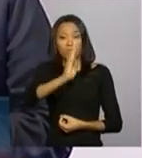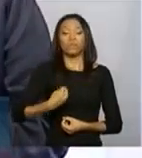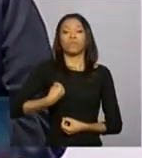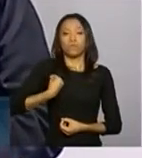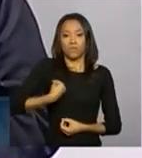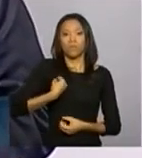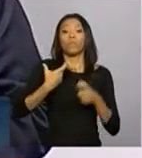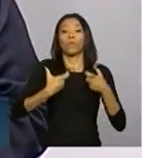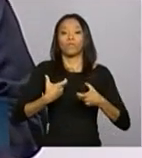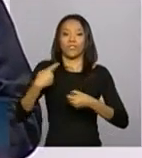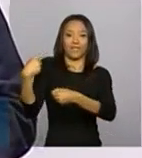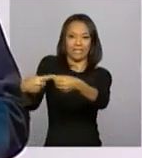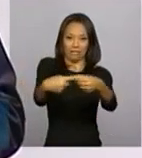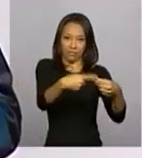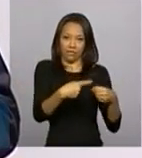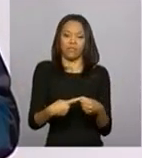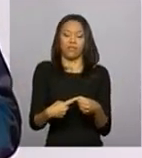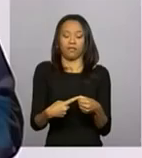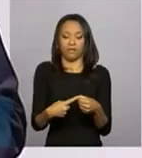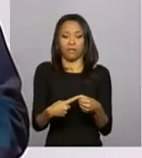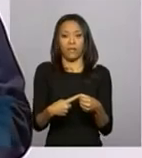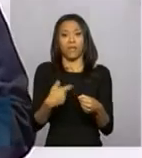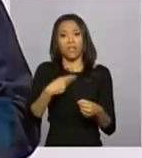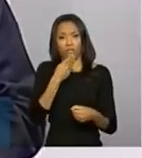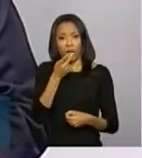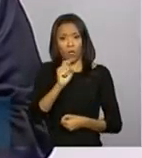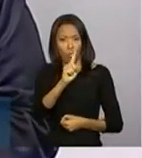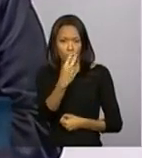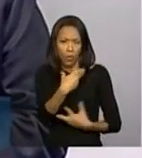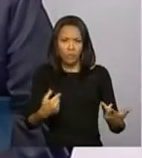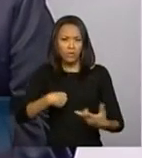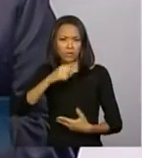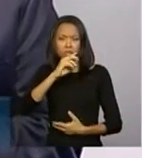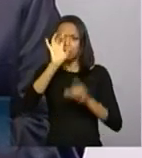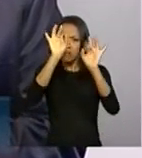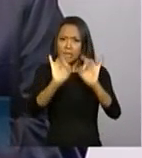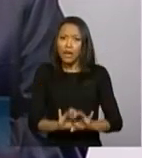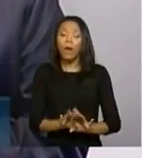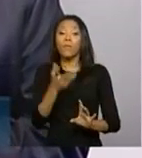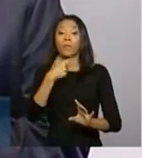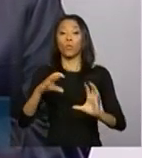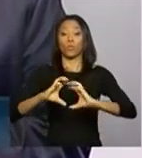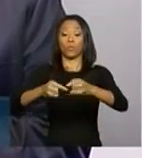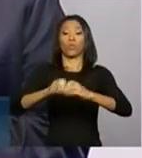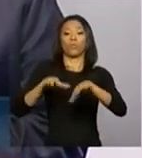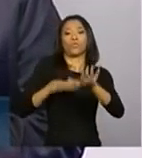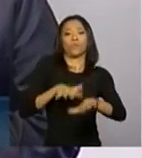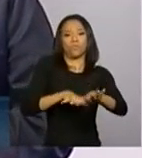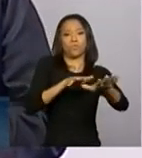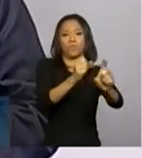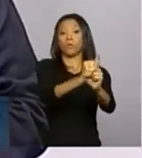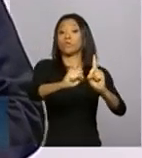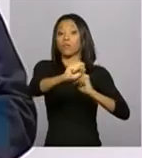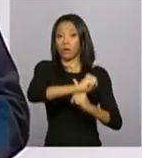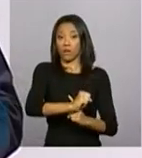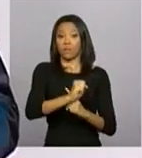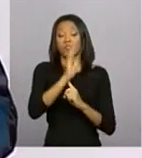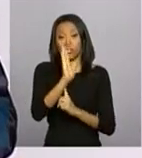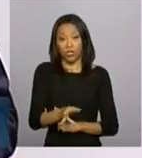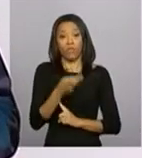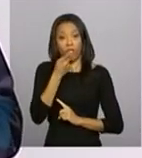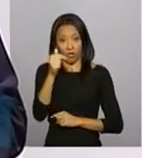cidades. E quero aqui fazer um destaque especial para a participação dos movimentos sociais, tão bem lembrado aqui pelo